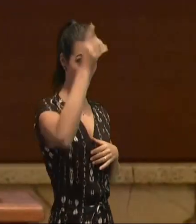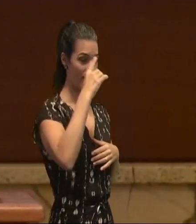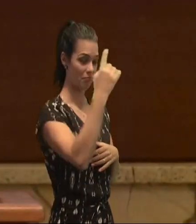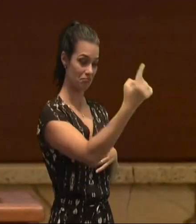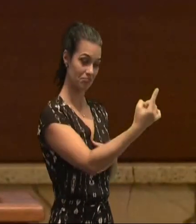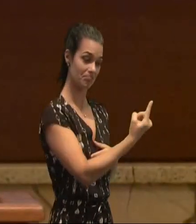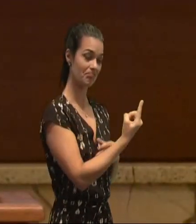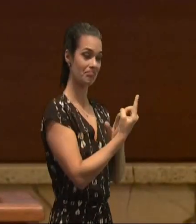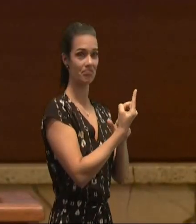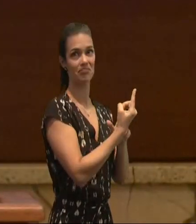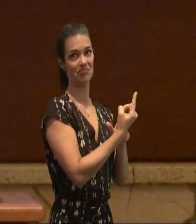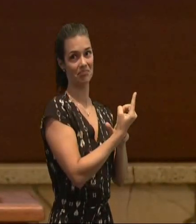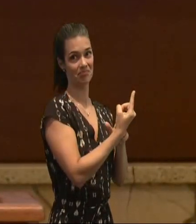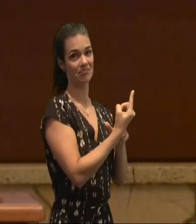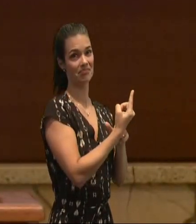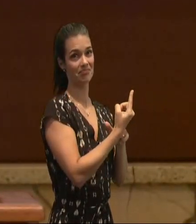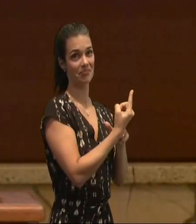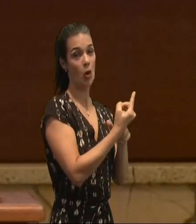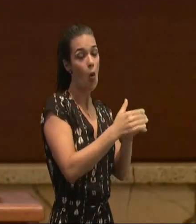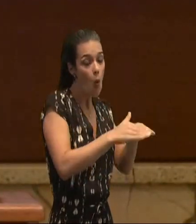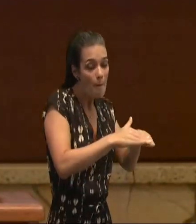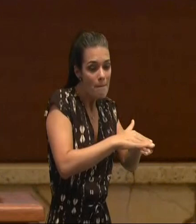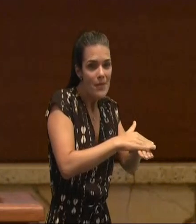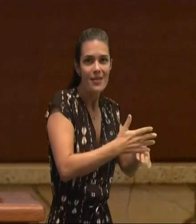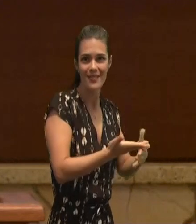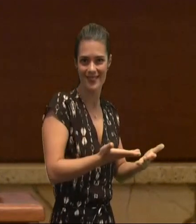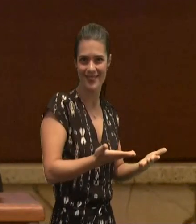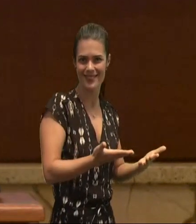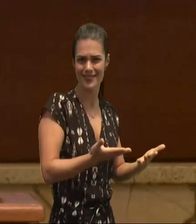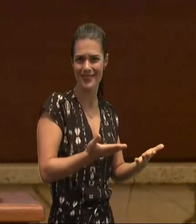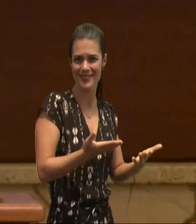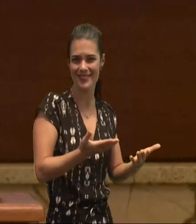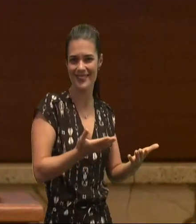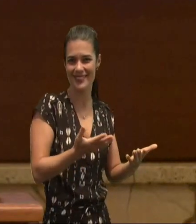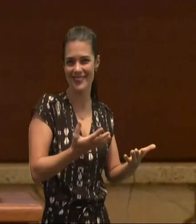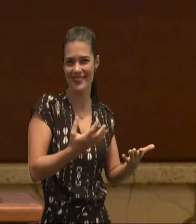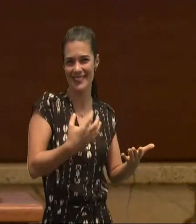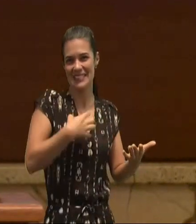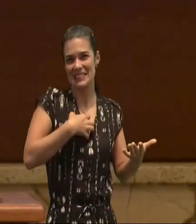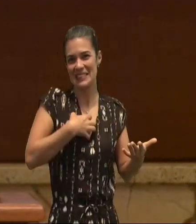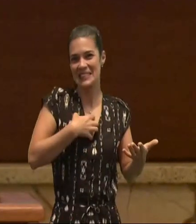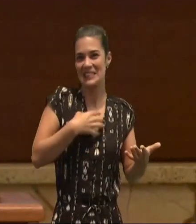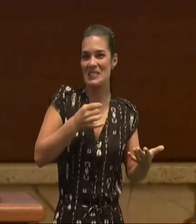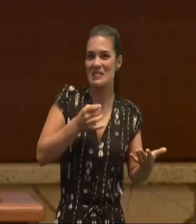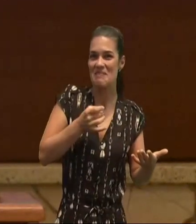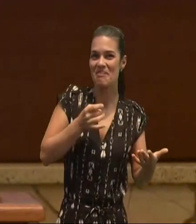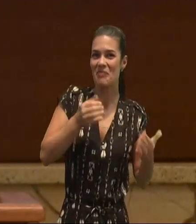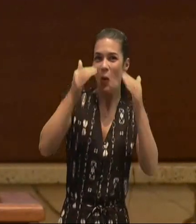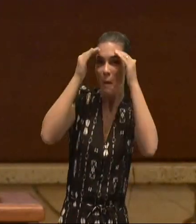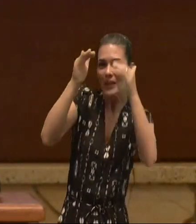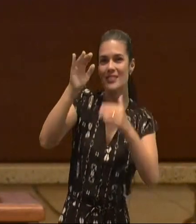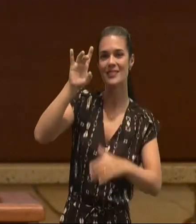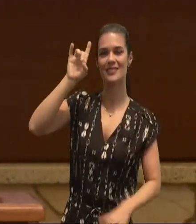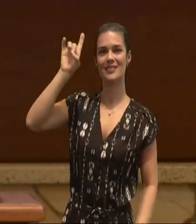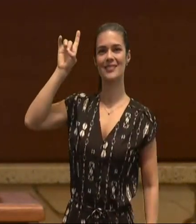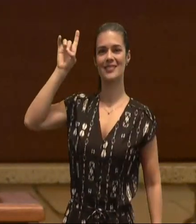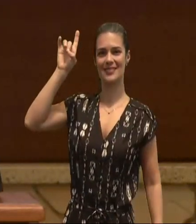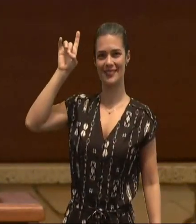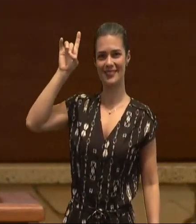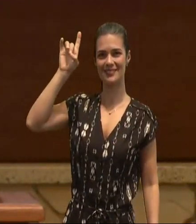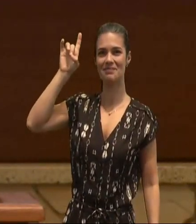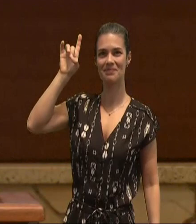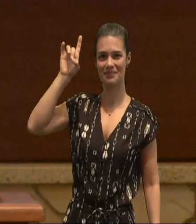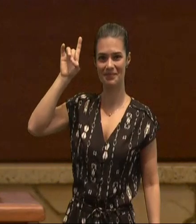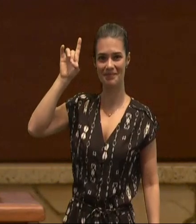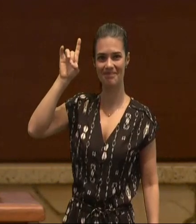no coração, talvez temeroso, talvez o temor de Deus tomando a sua